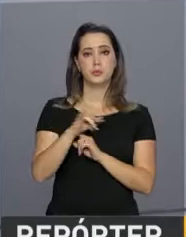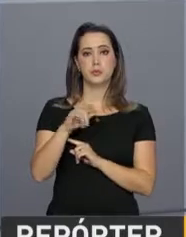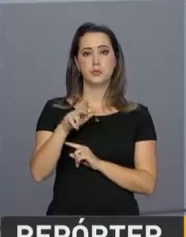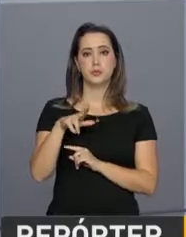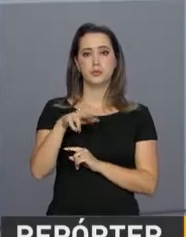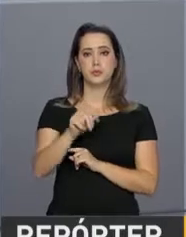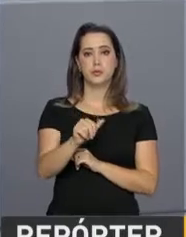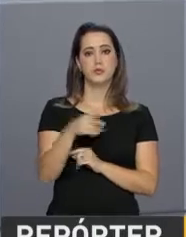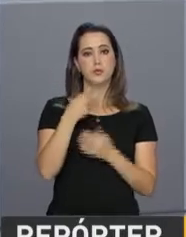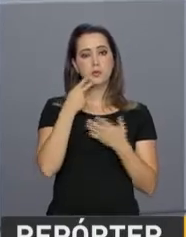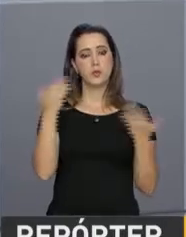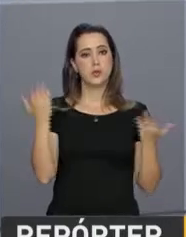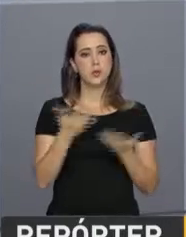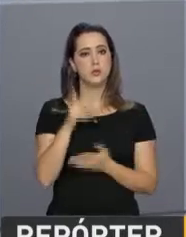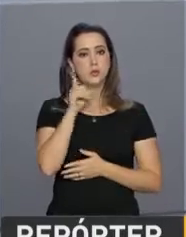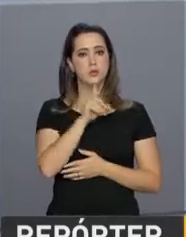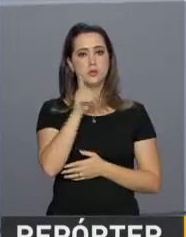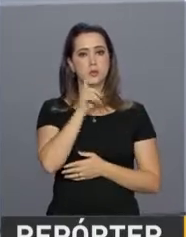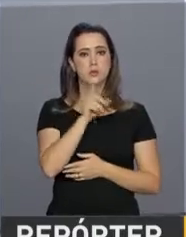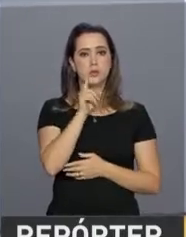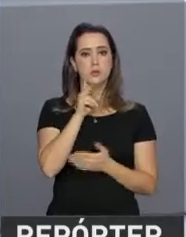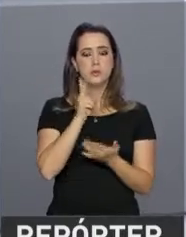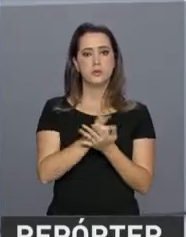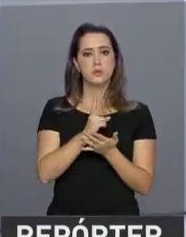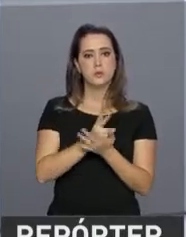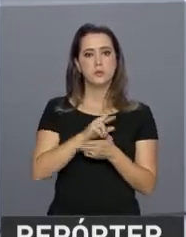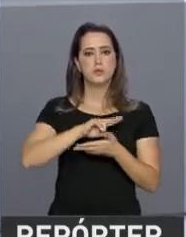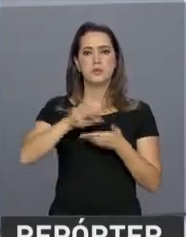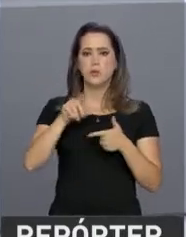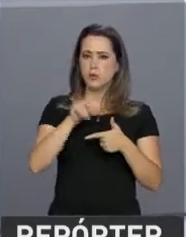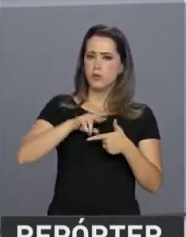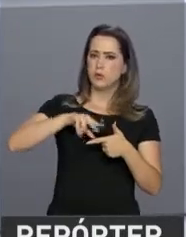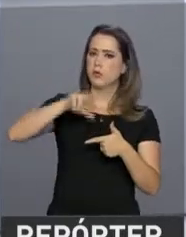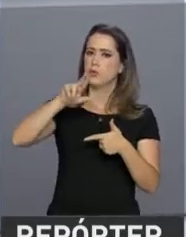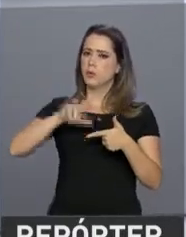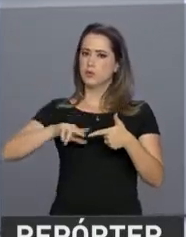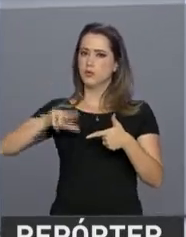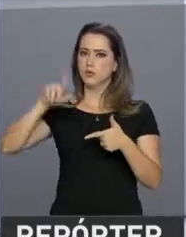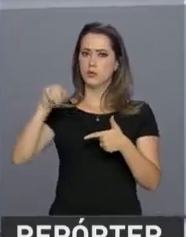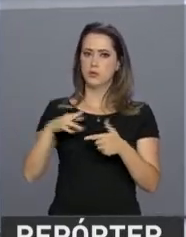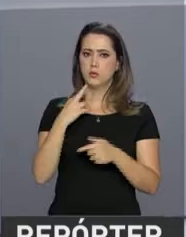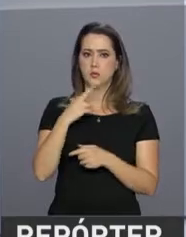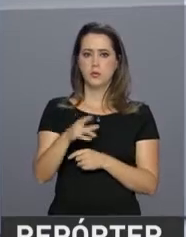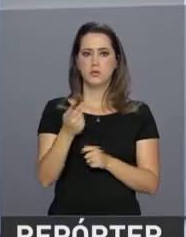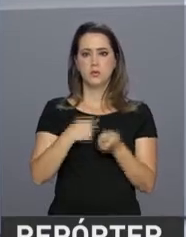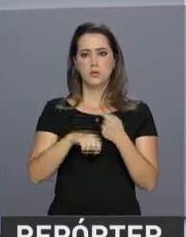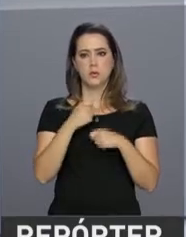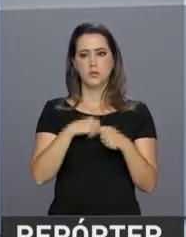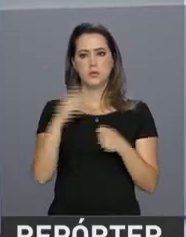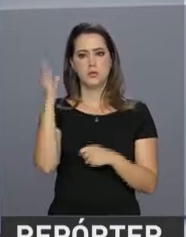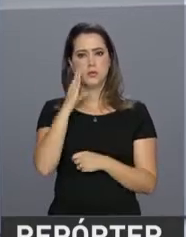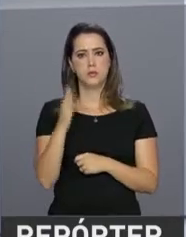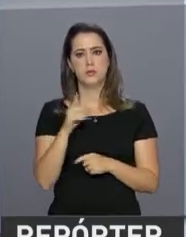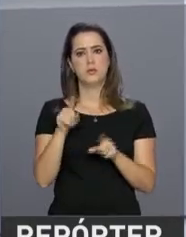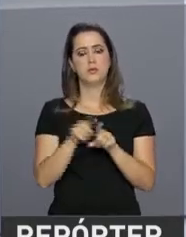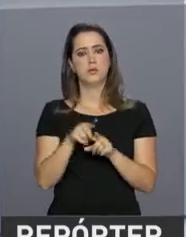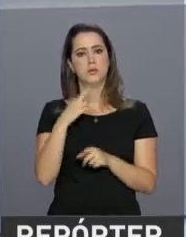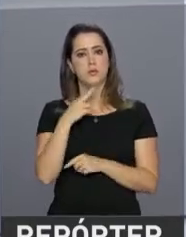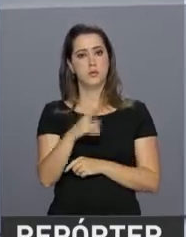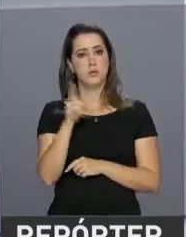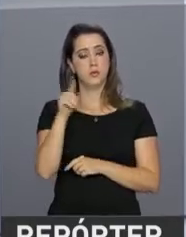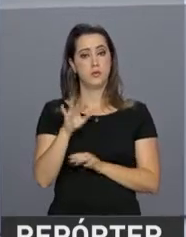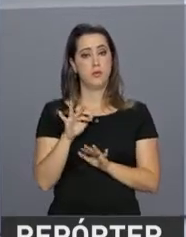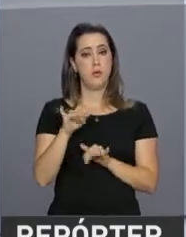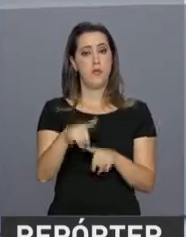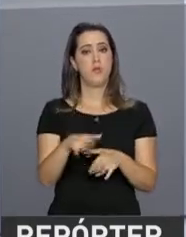Central, Ilan Goldfein, disse hoje nos Estados Unidos que, apesar de possíveis variações nos resultados da economia brasileira, o